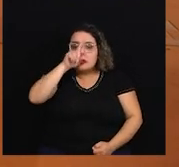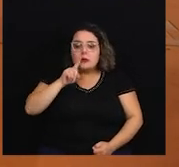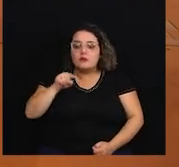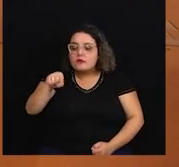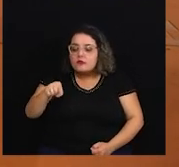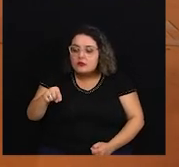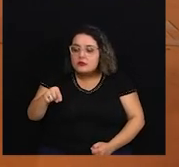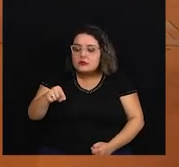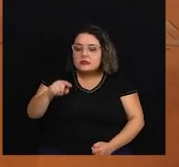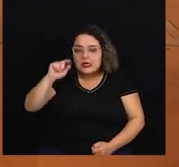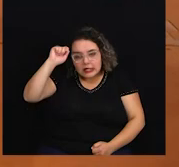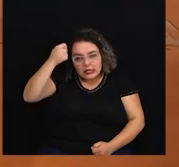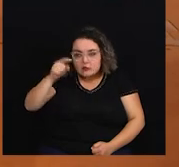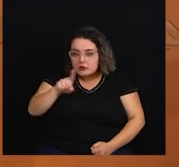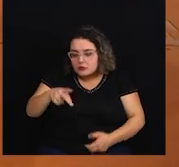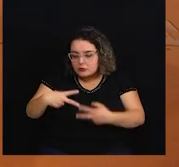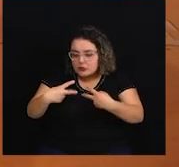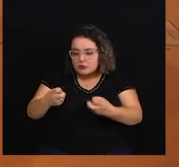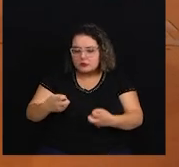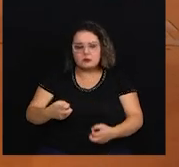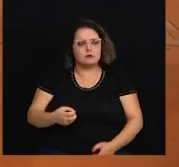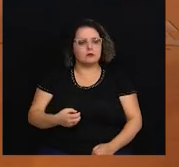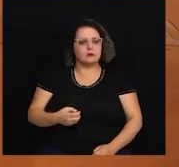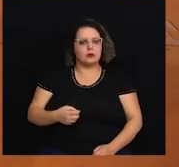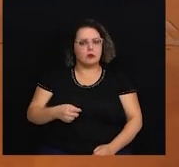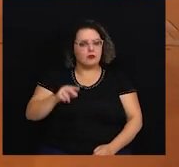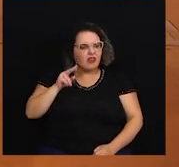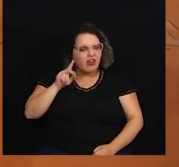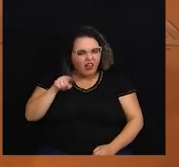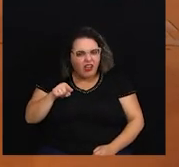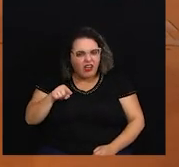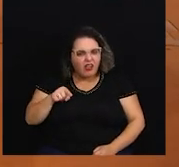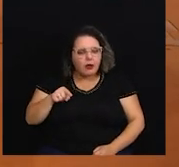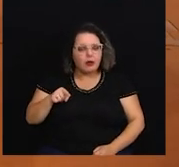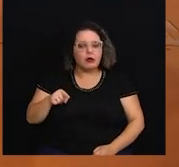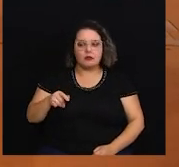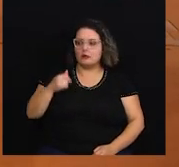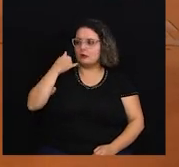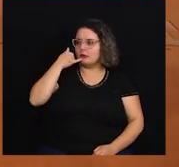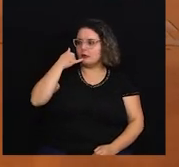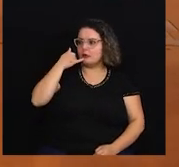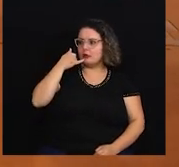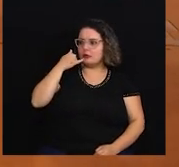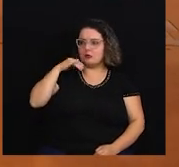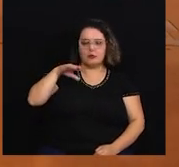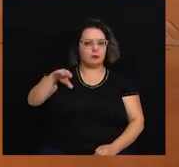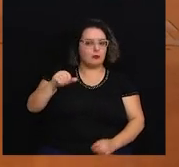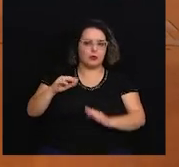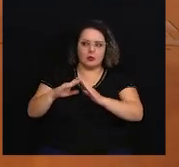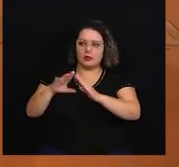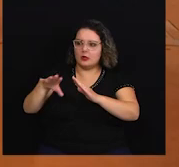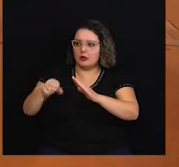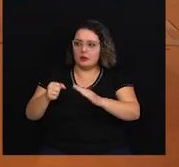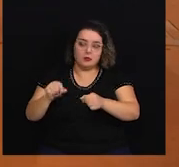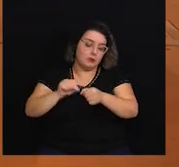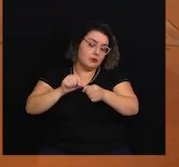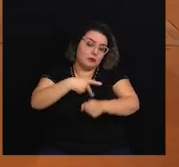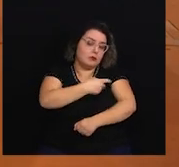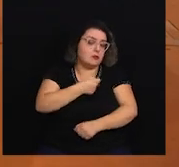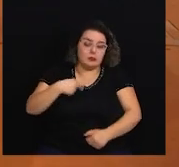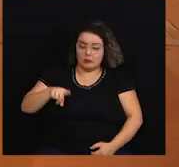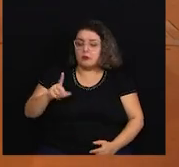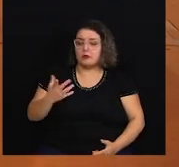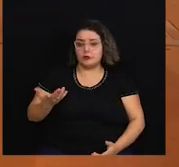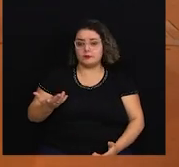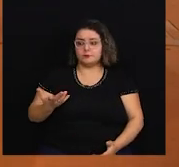você tá amarelo e eu vi realmente falei é Liguei para minha mulher Falou vai perder as crianças na escola que o cara foi fazer exame eu fui